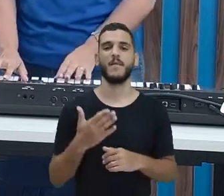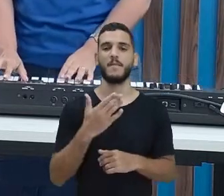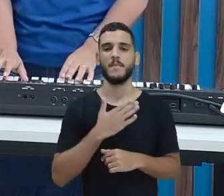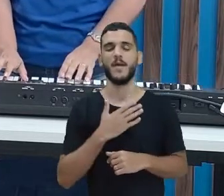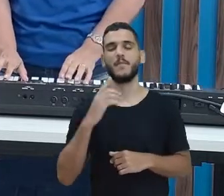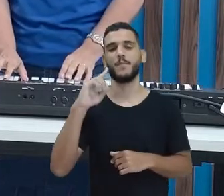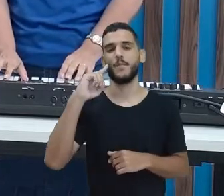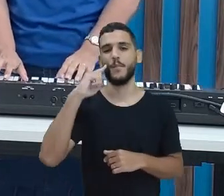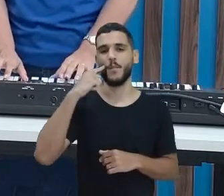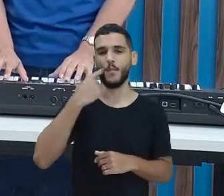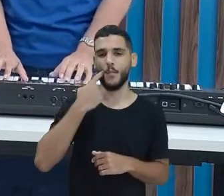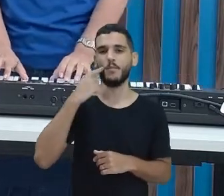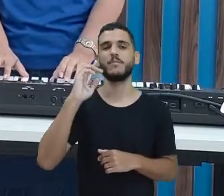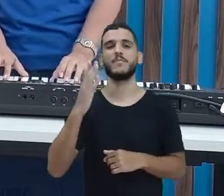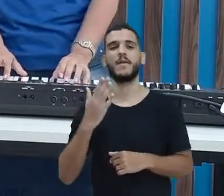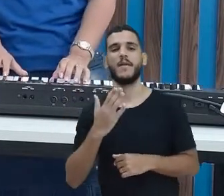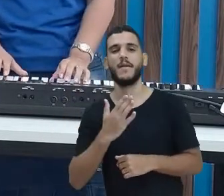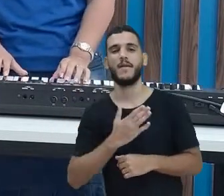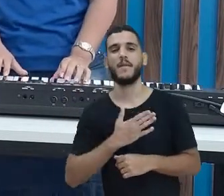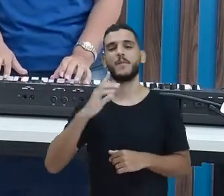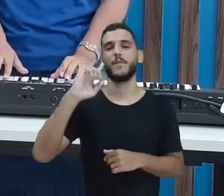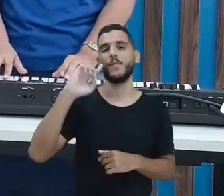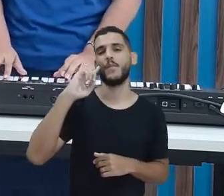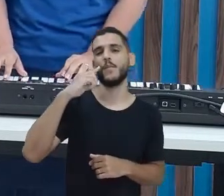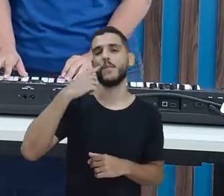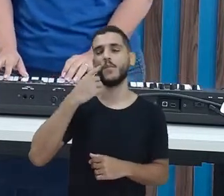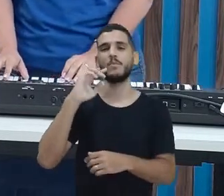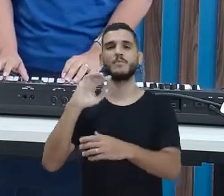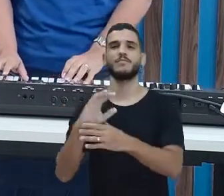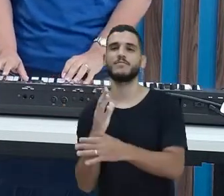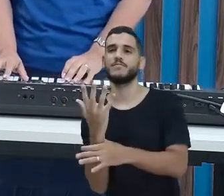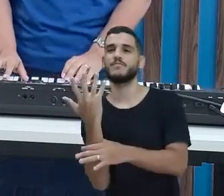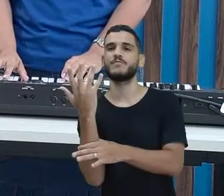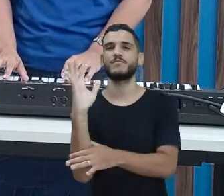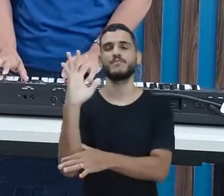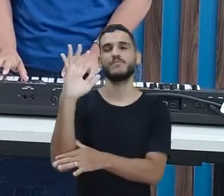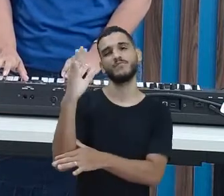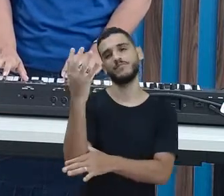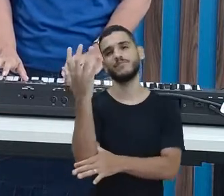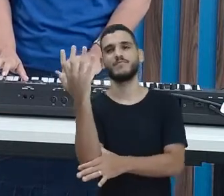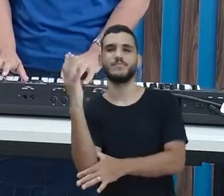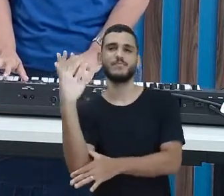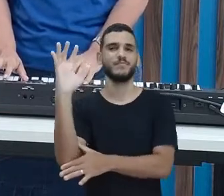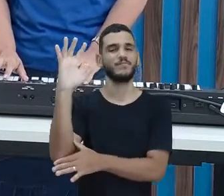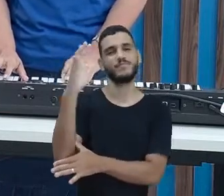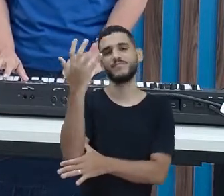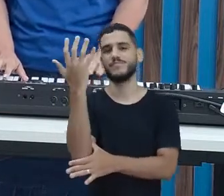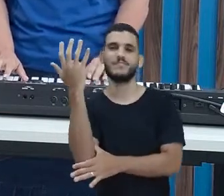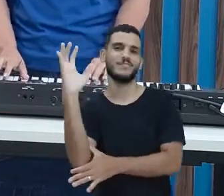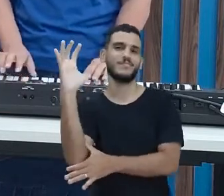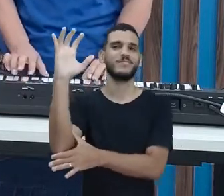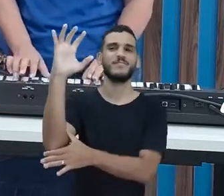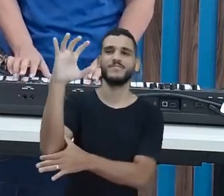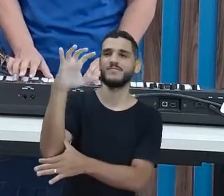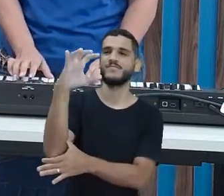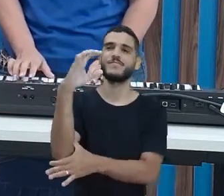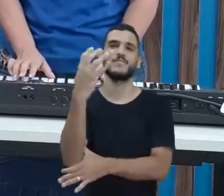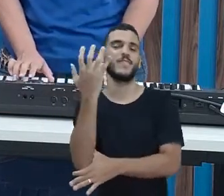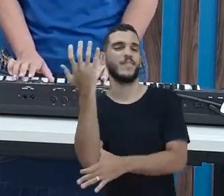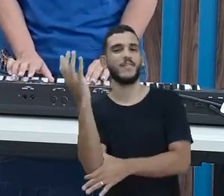Meu limão, meu limoeiro, meu pé de